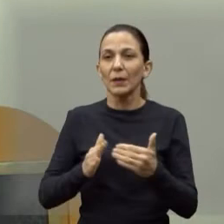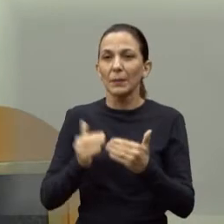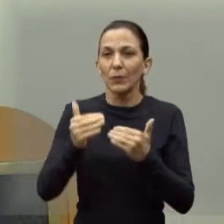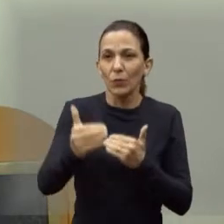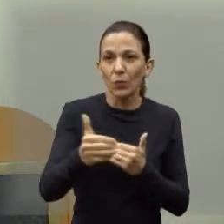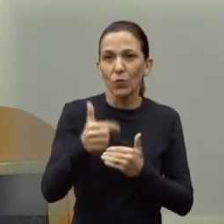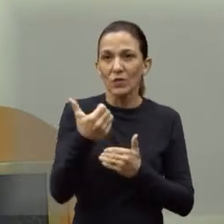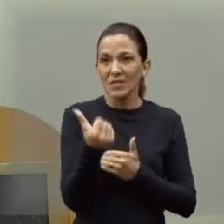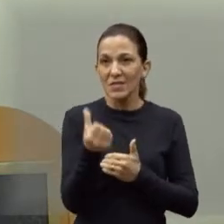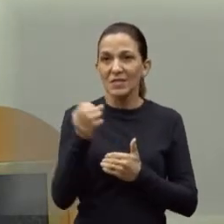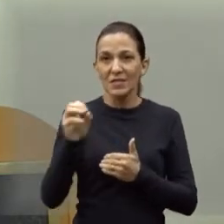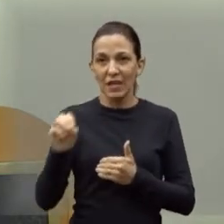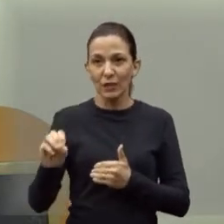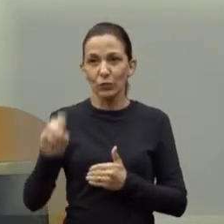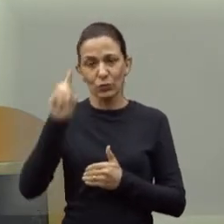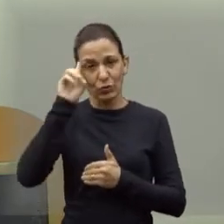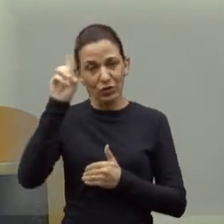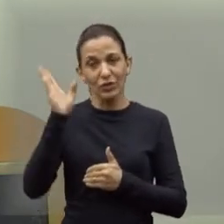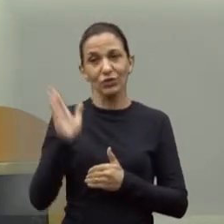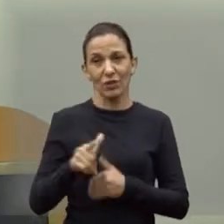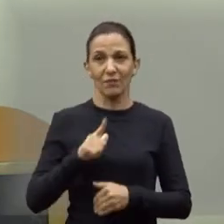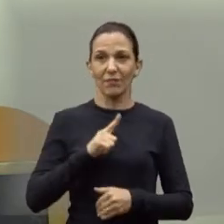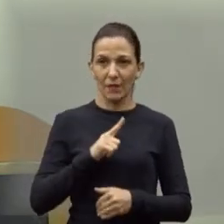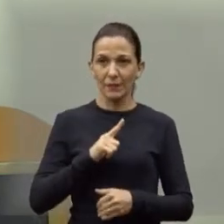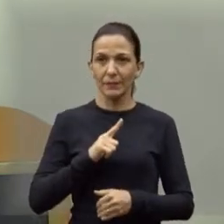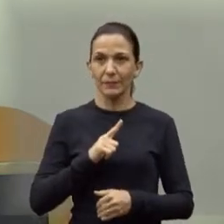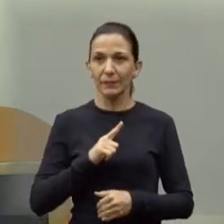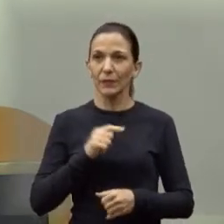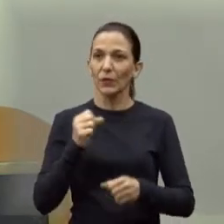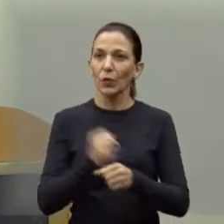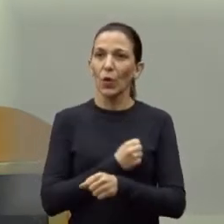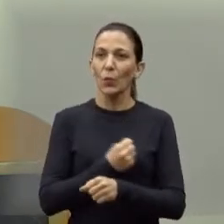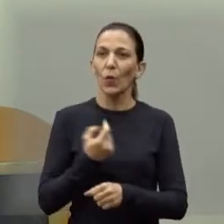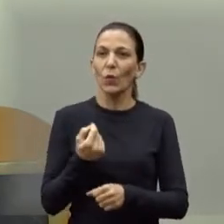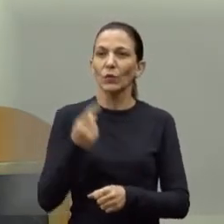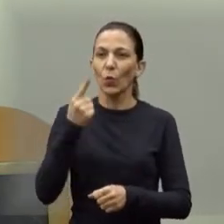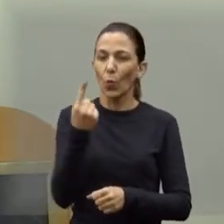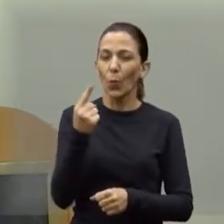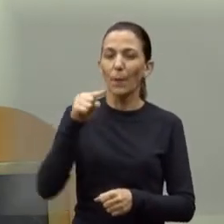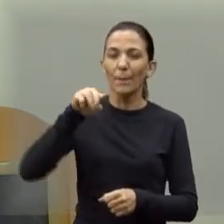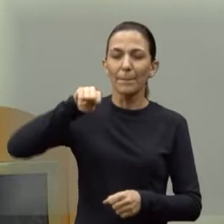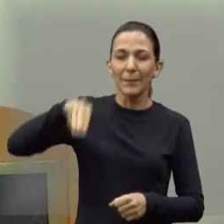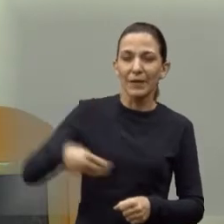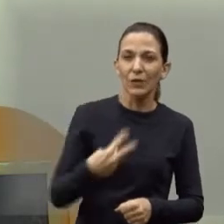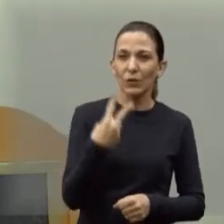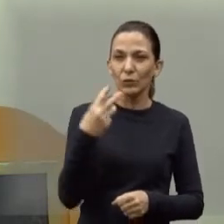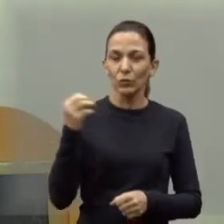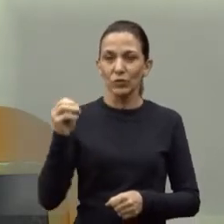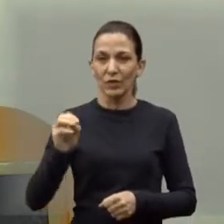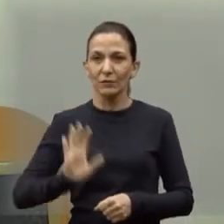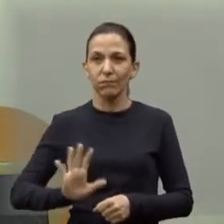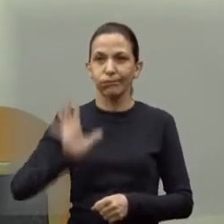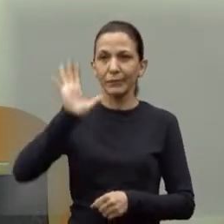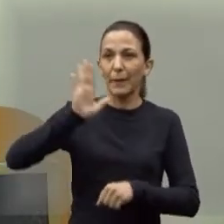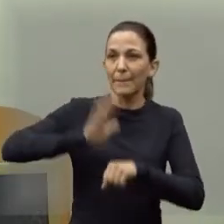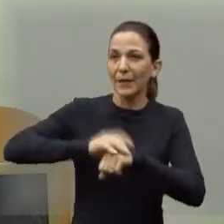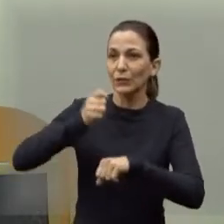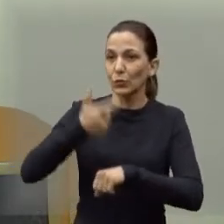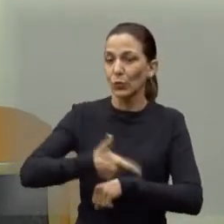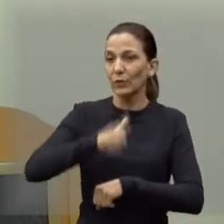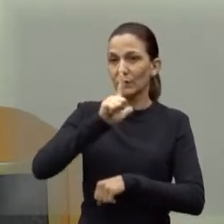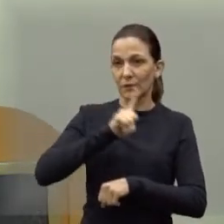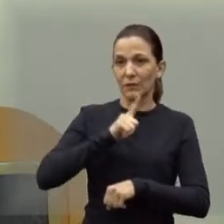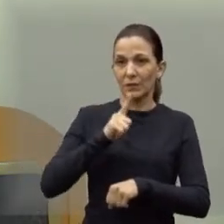600. Conclusão: a obra sairá quase que 1 milhão e 200 mais cara que o previsto e com 1 ano de